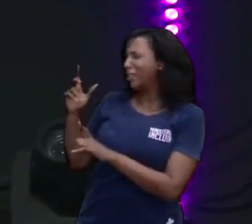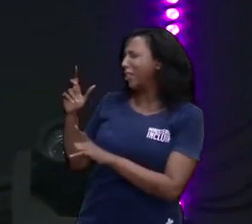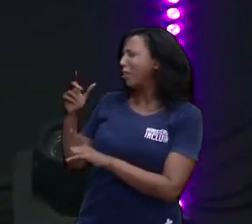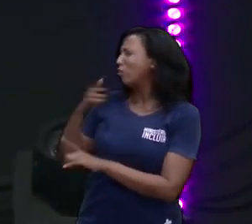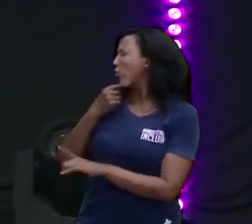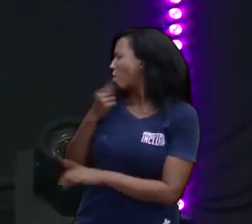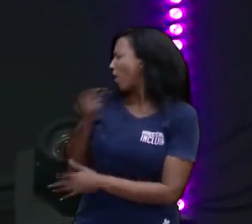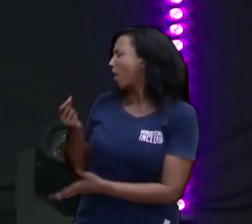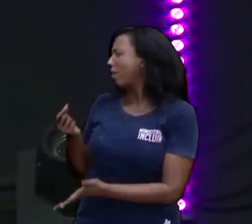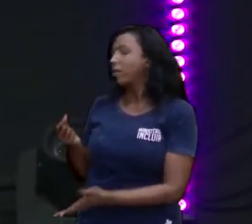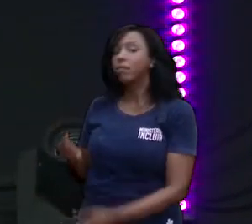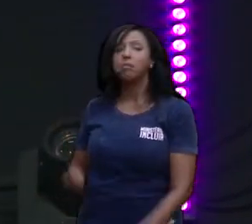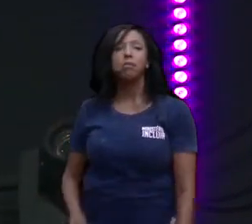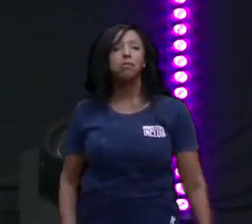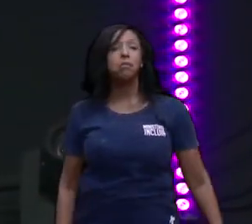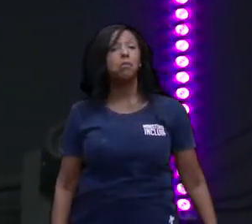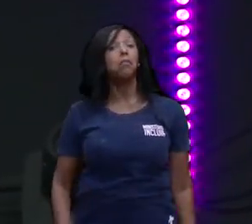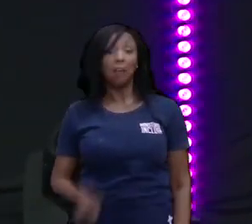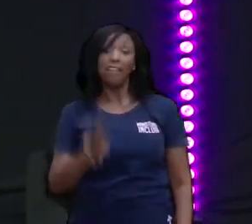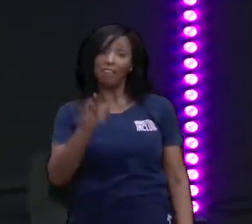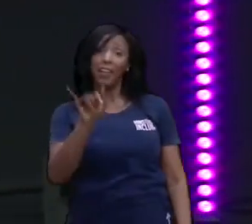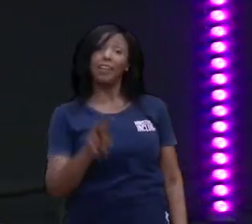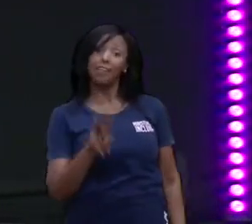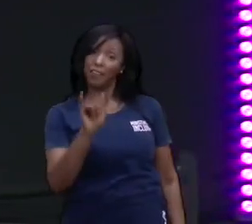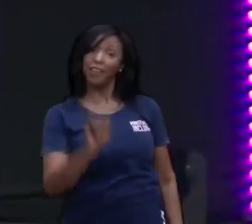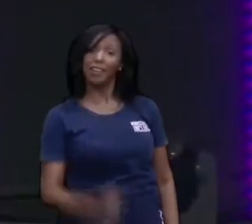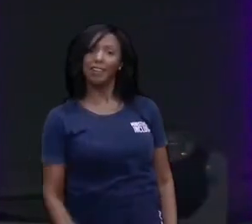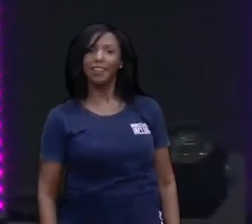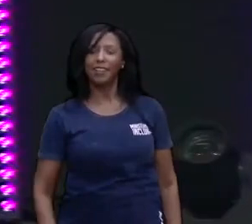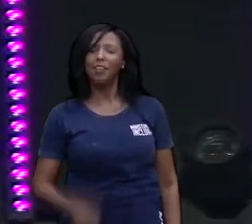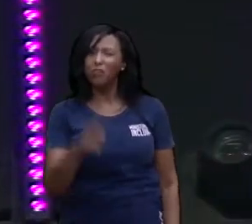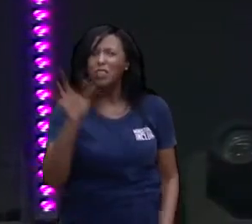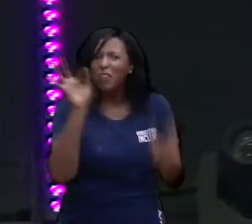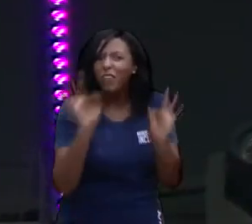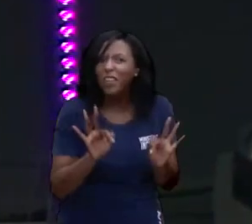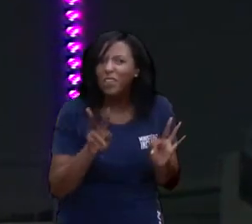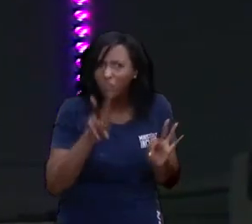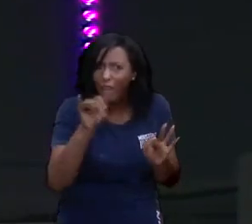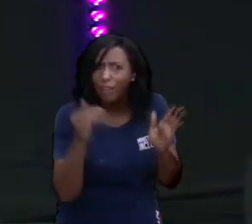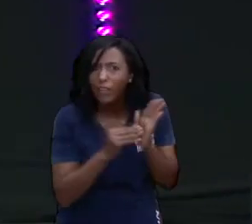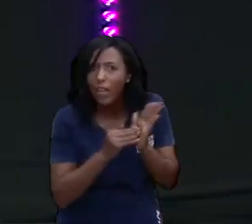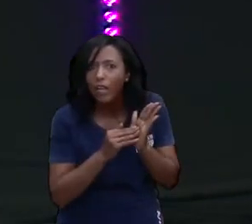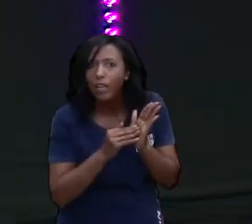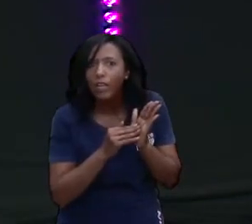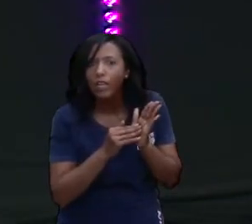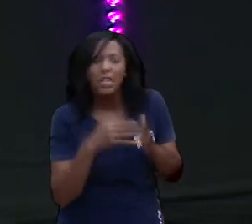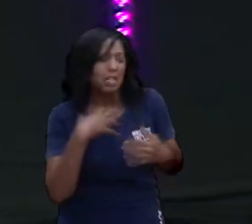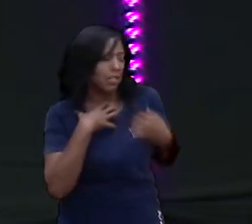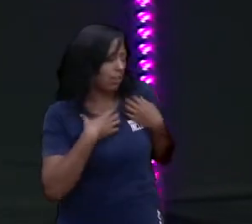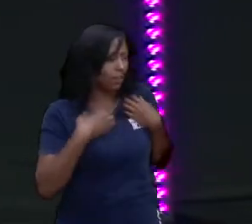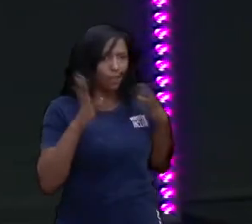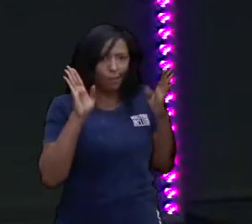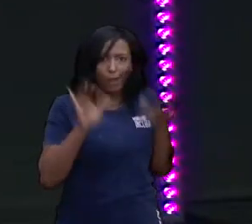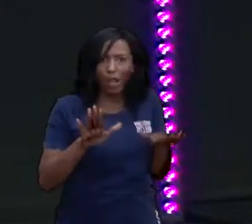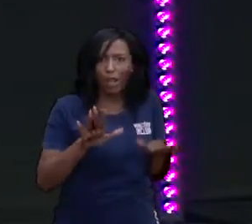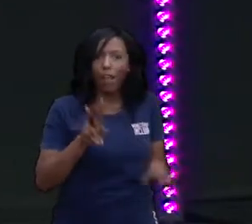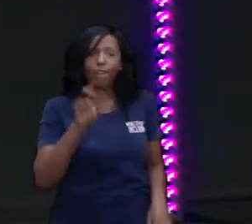E aí faz isso que fica feliz se sente bem tu vai para o Gia